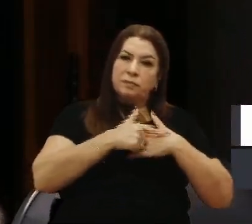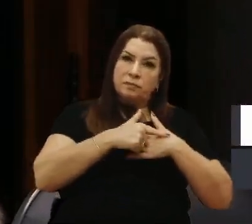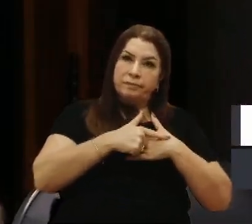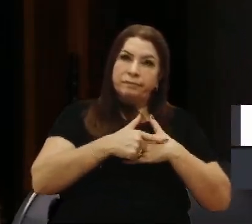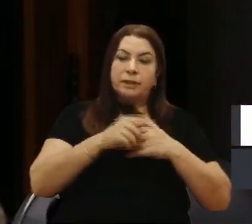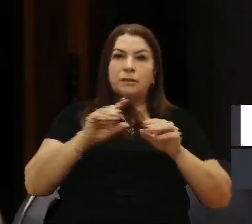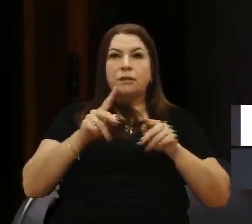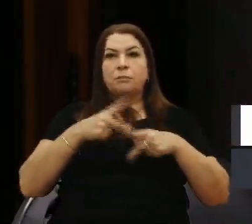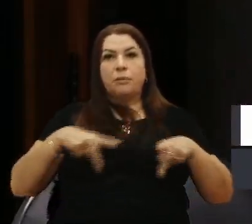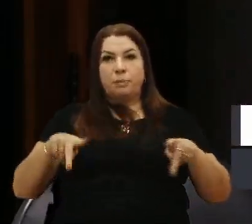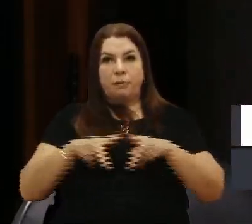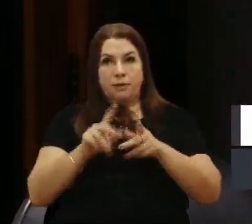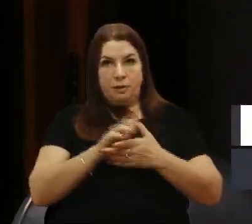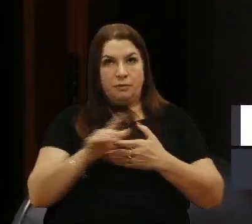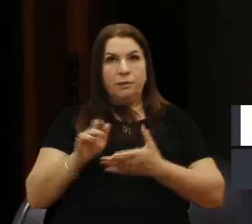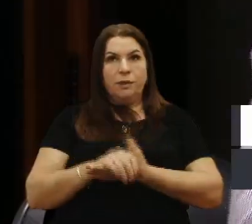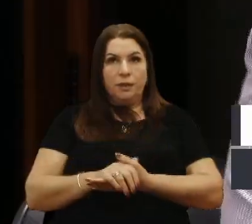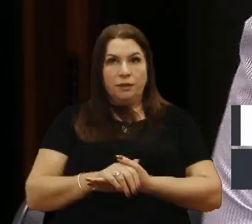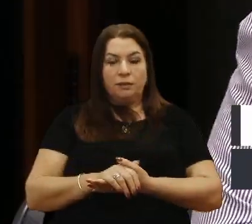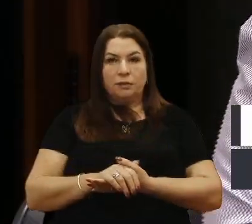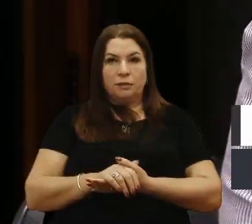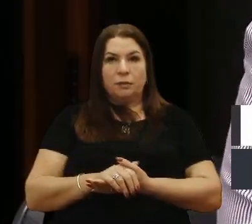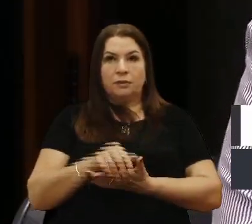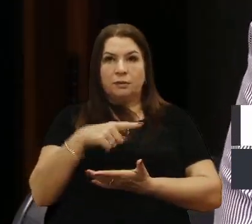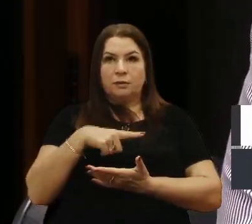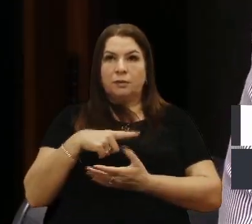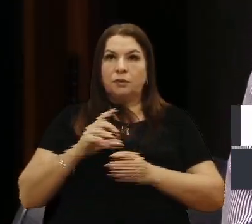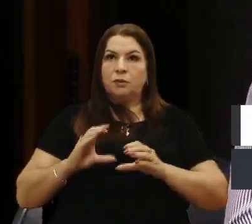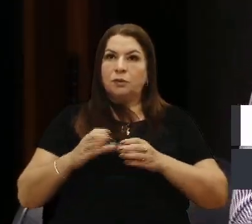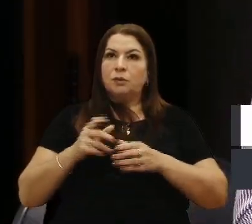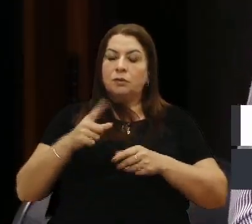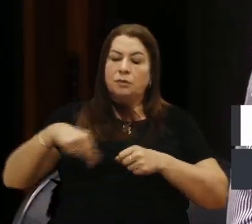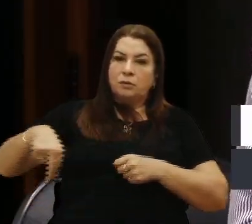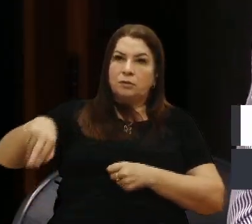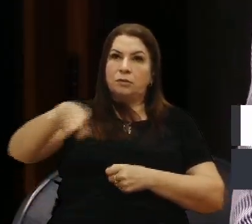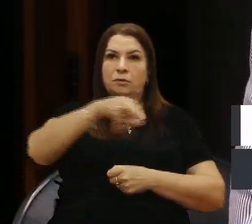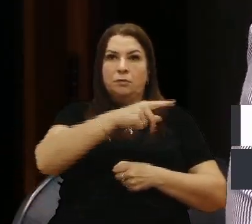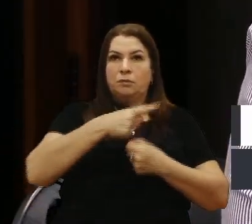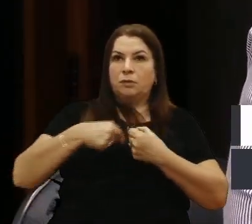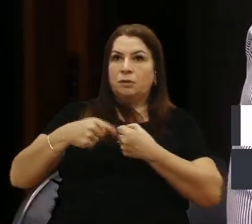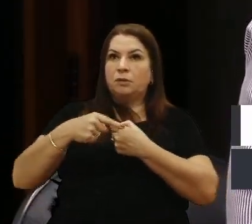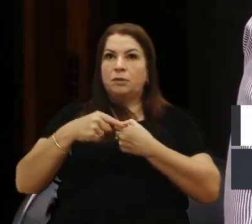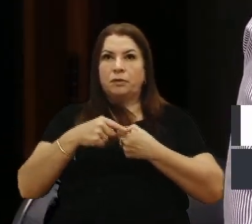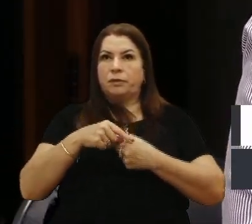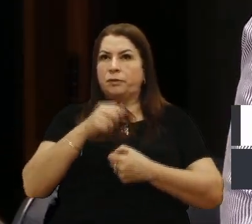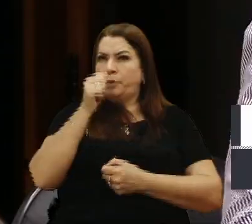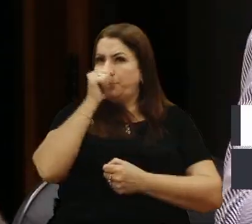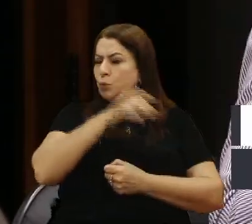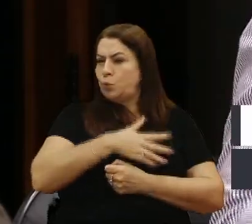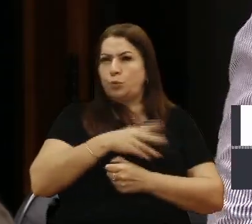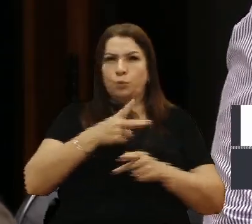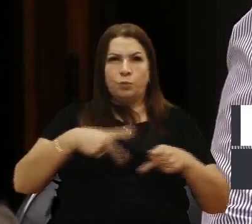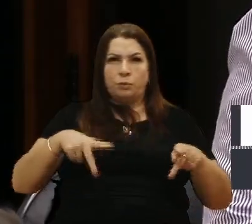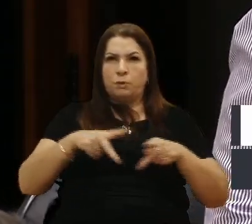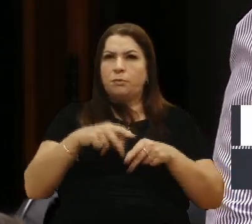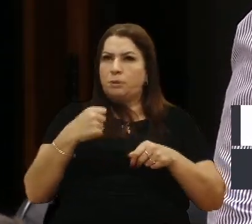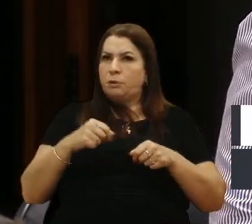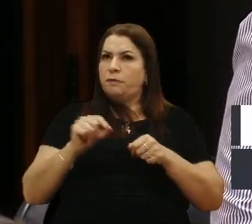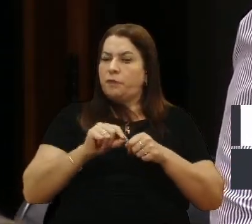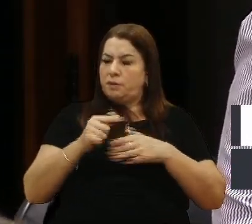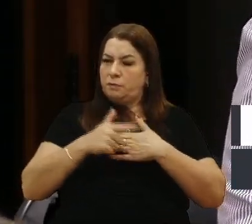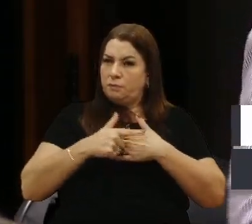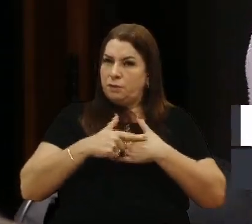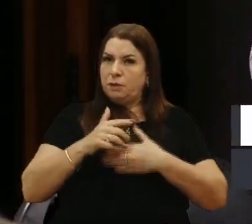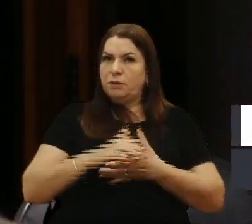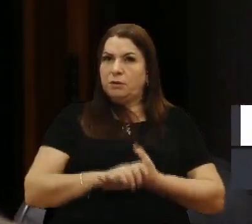mas a população também, que eu acho que é do lixo. Eu circulo na cidade e vejo umas aberrações aí que a população precisa fazer a sua